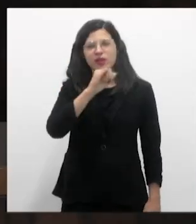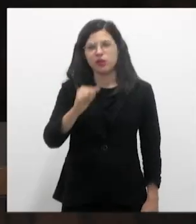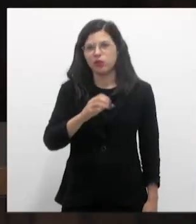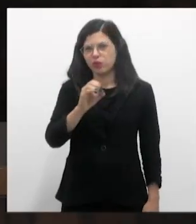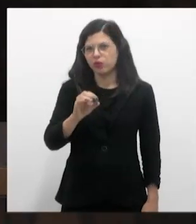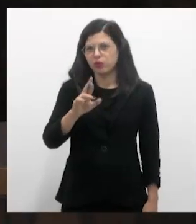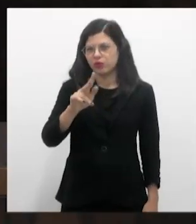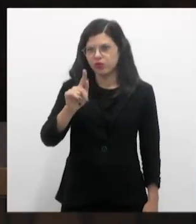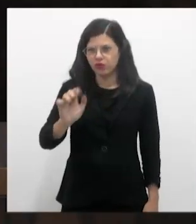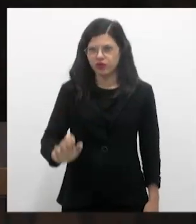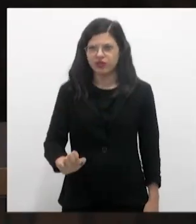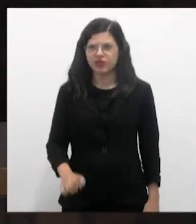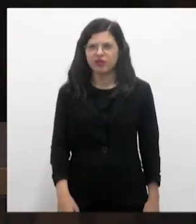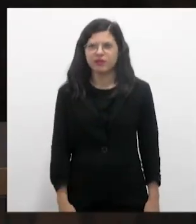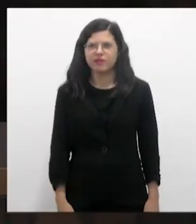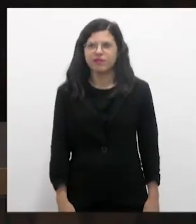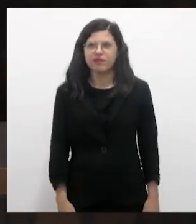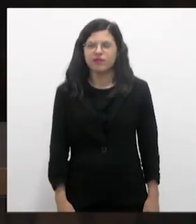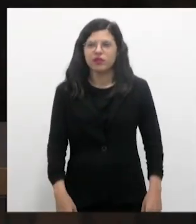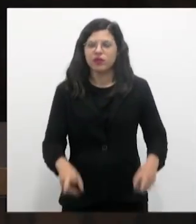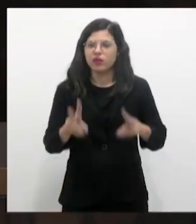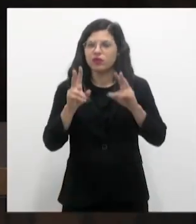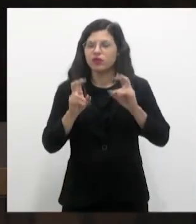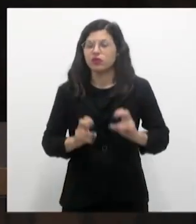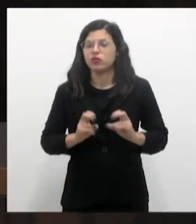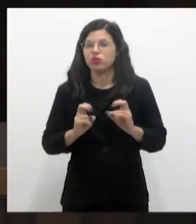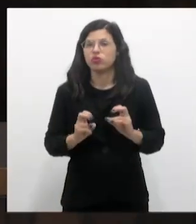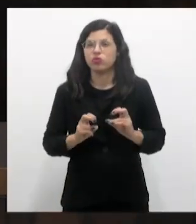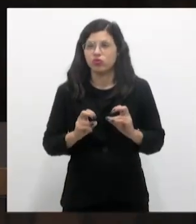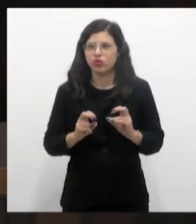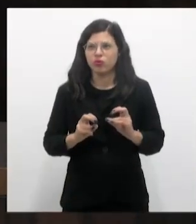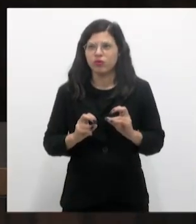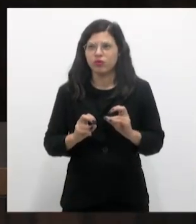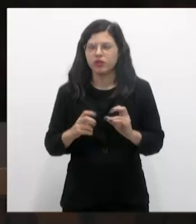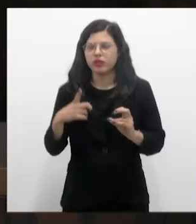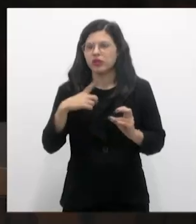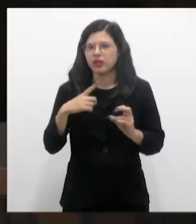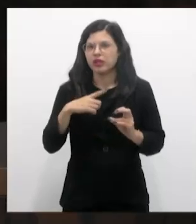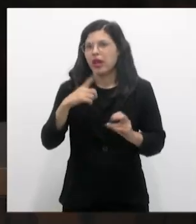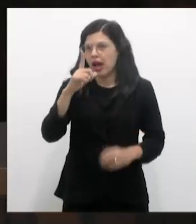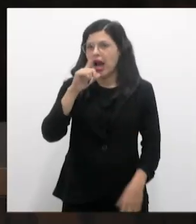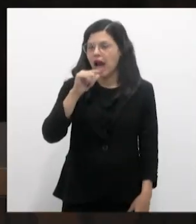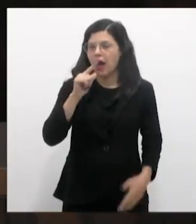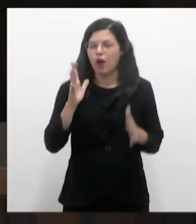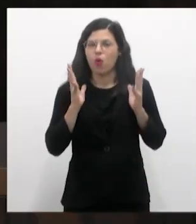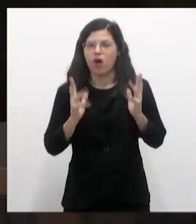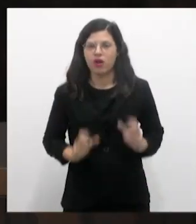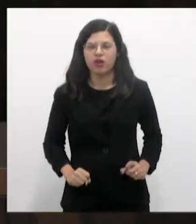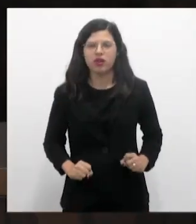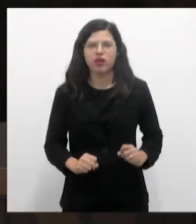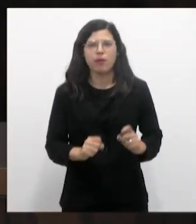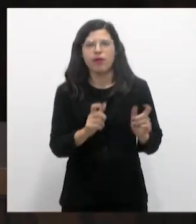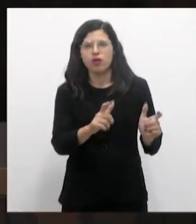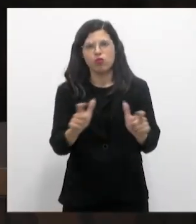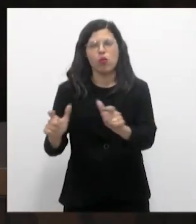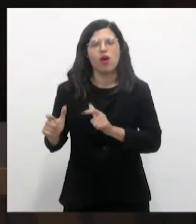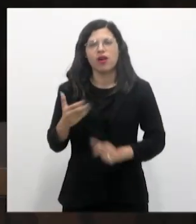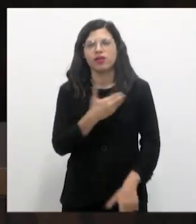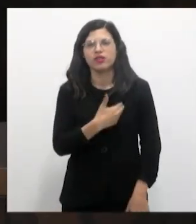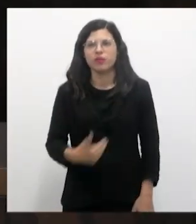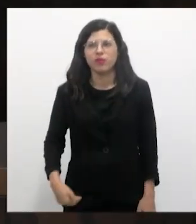Neto, que dispõe sobre a colocação de torneiras de água potável em ambientes públicos destinados a